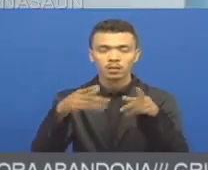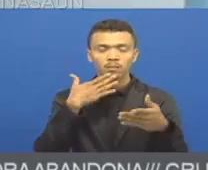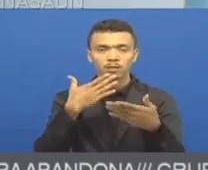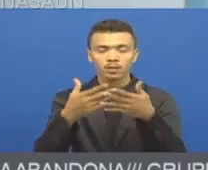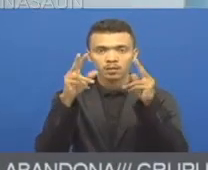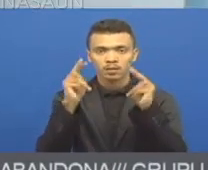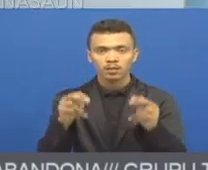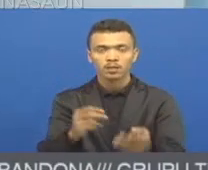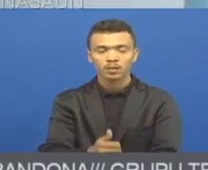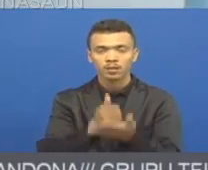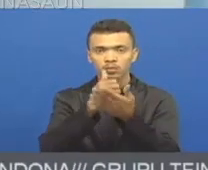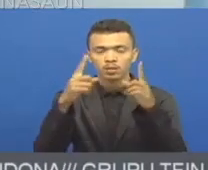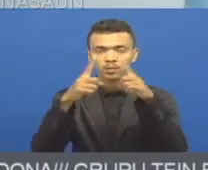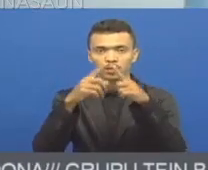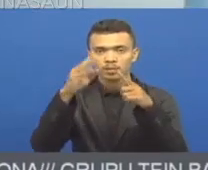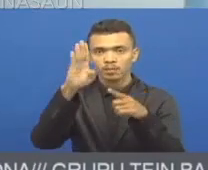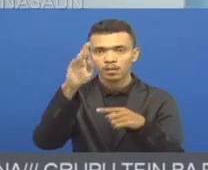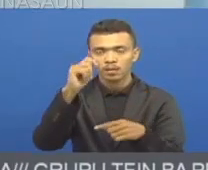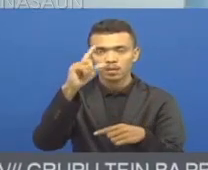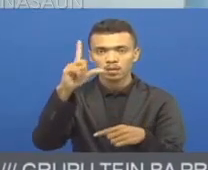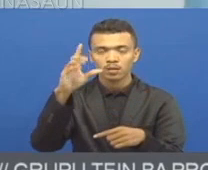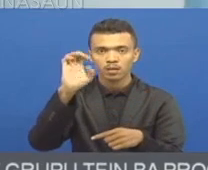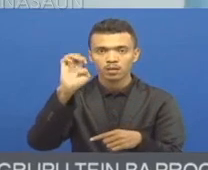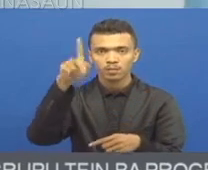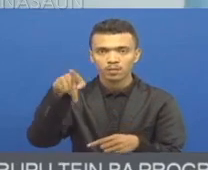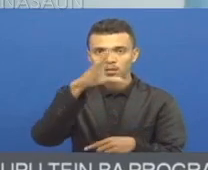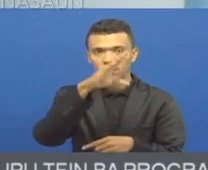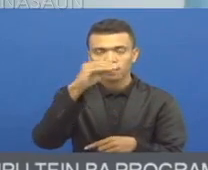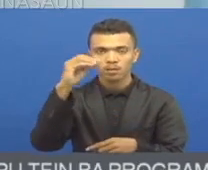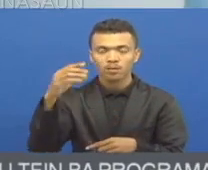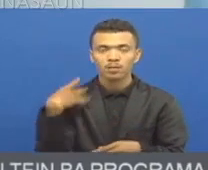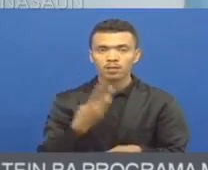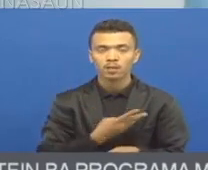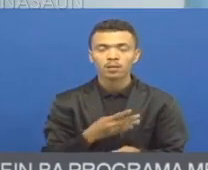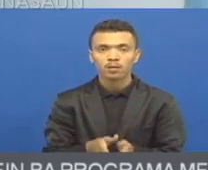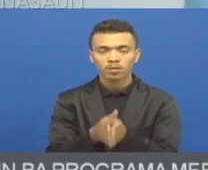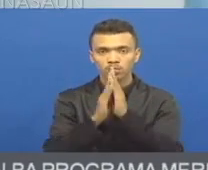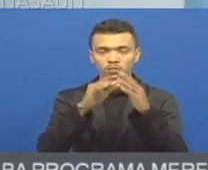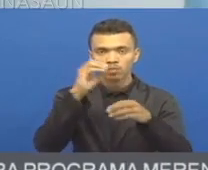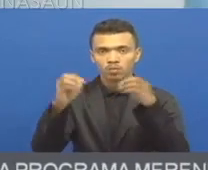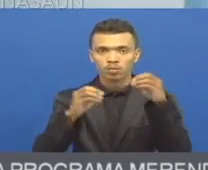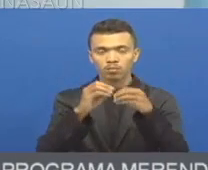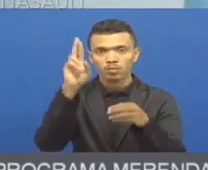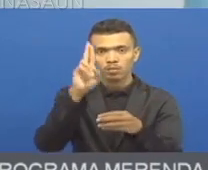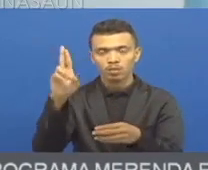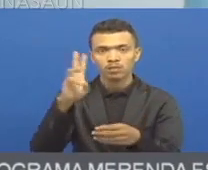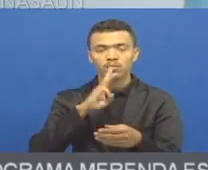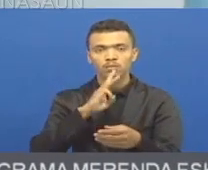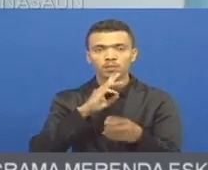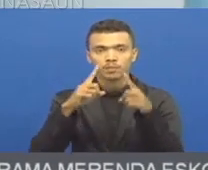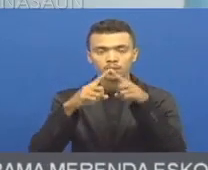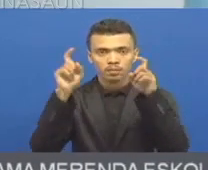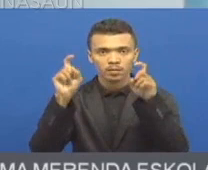que contribuir ba iha BTLEP. Nomos dala ruma ita izizi det kona ba utilizasaun B, ba ita